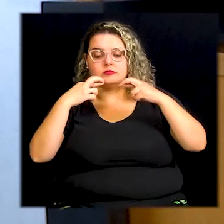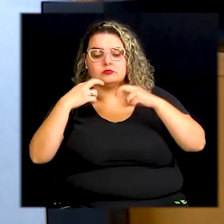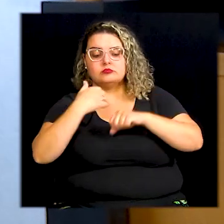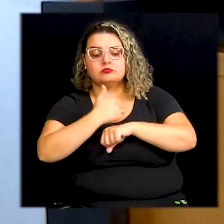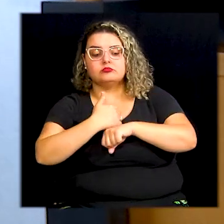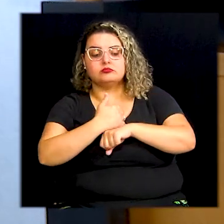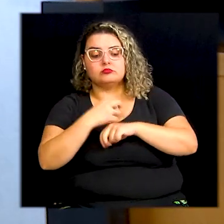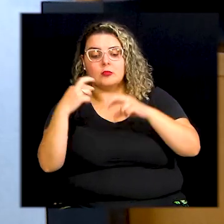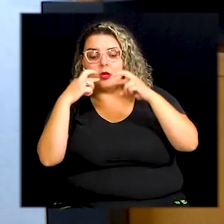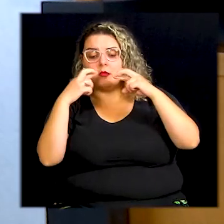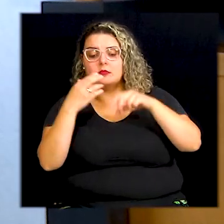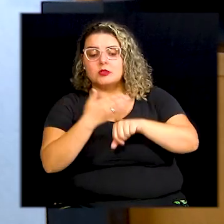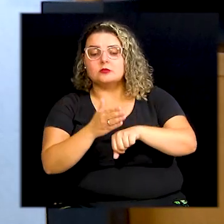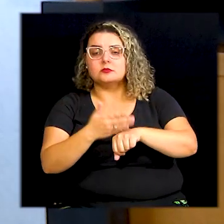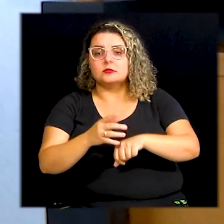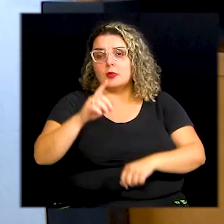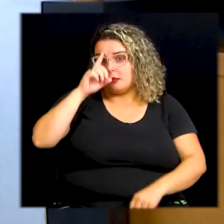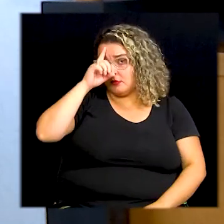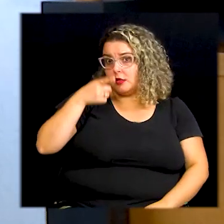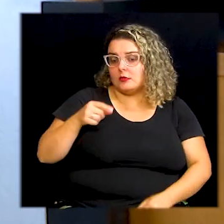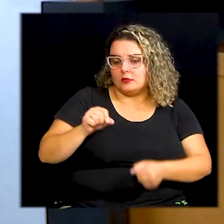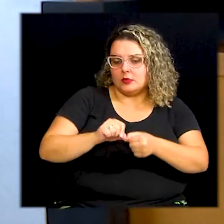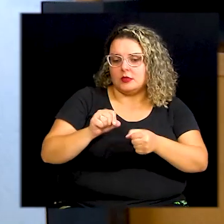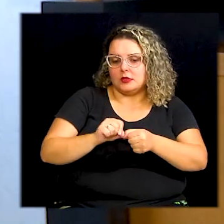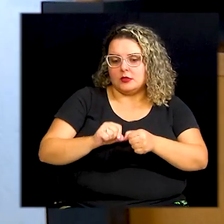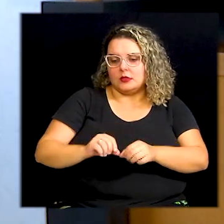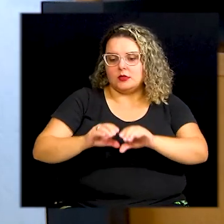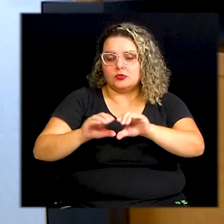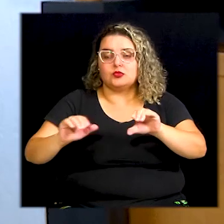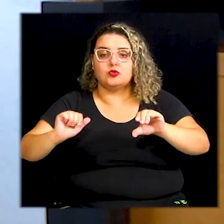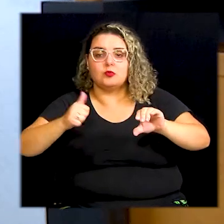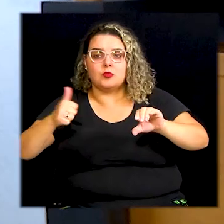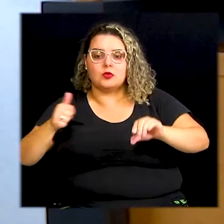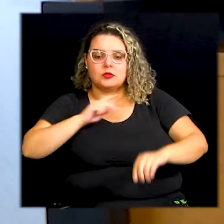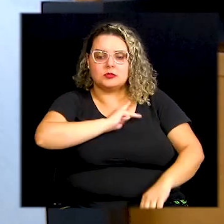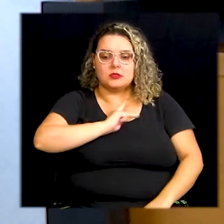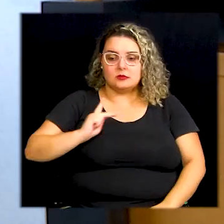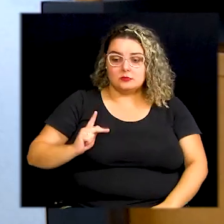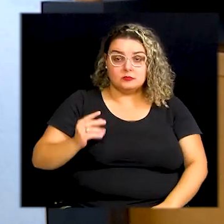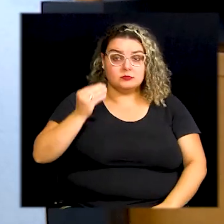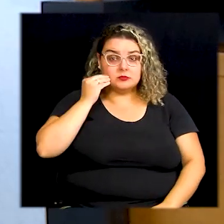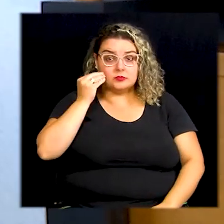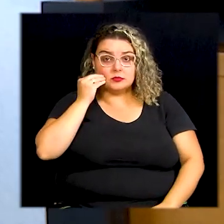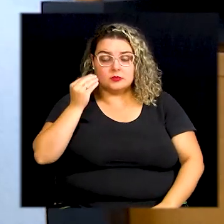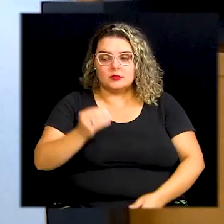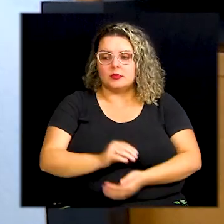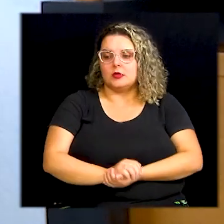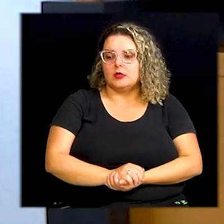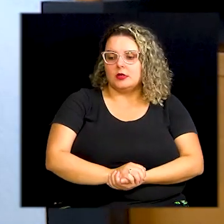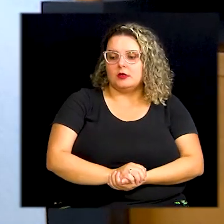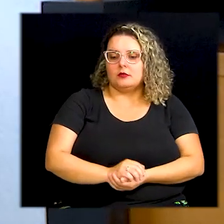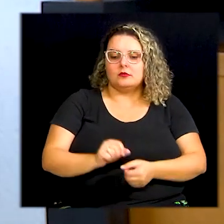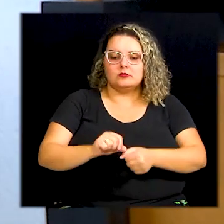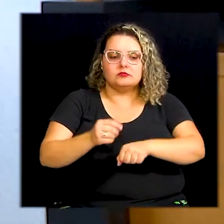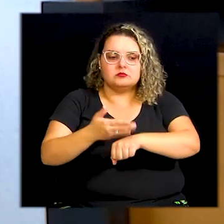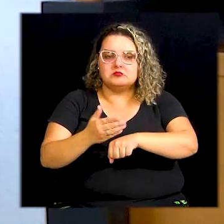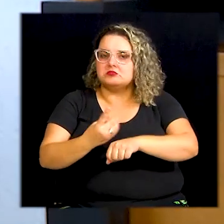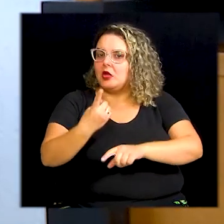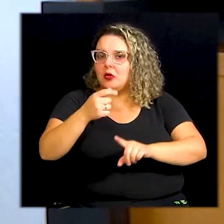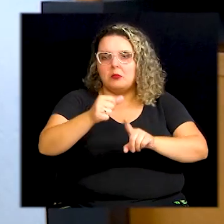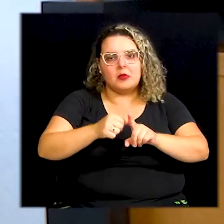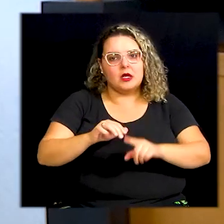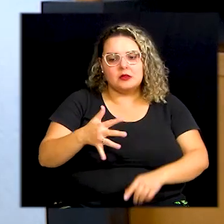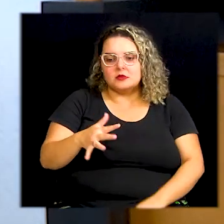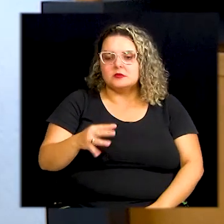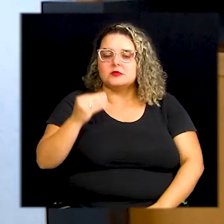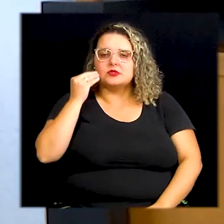nosso treino lá e mandou eu fazer um teste no Sub-11 da Ponte. E aí eu fiquei fazendo o teste, acho que eu fiquei 1 mês